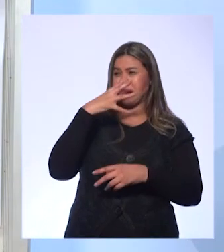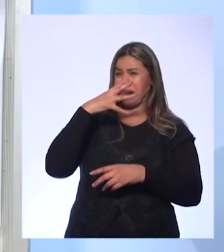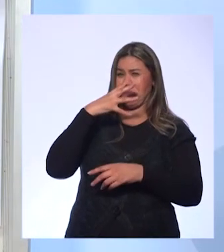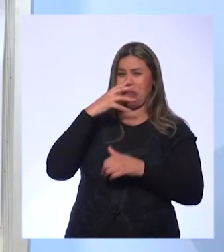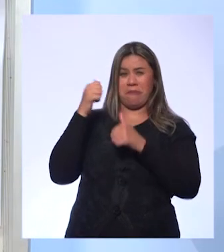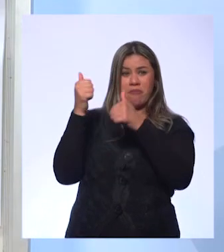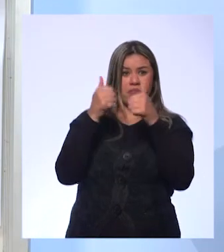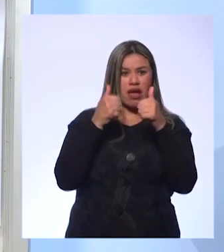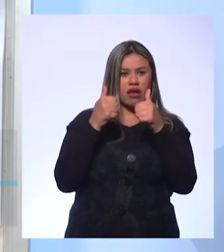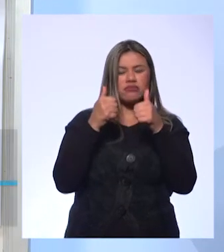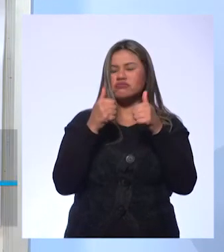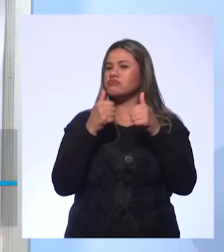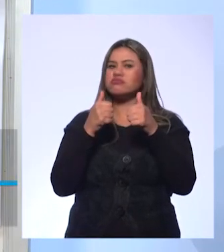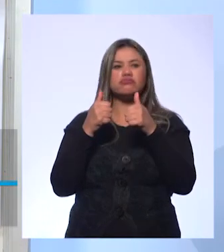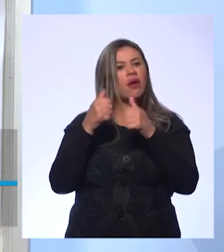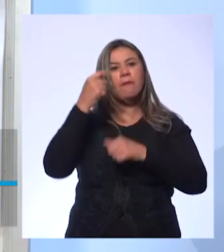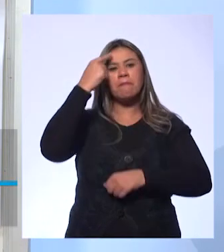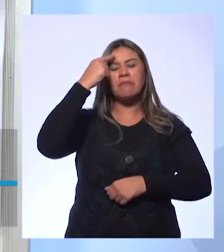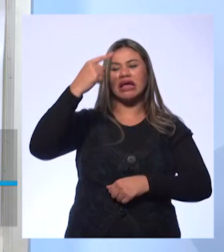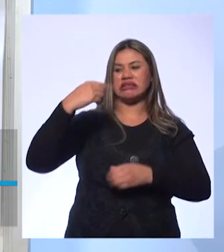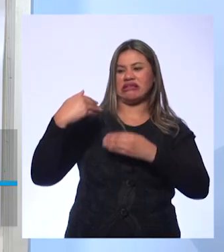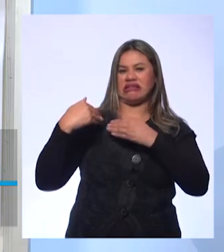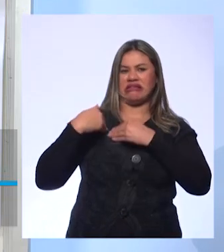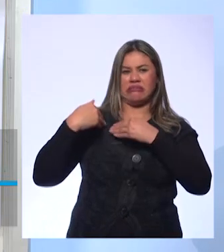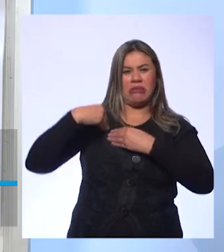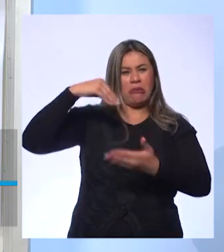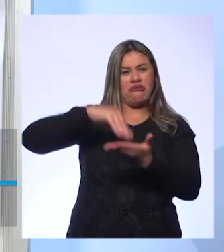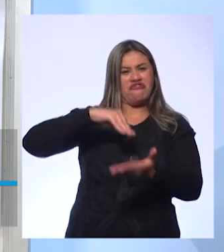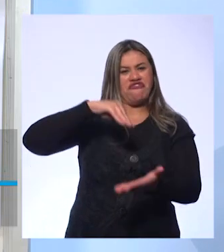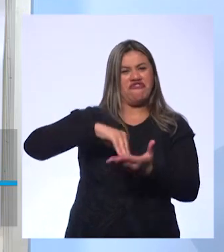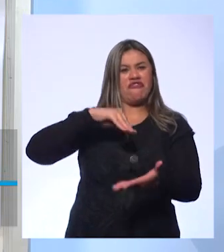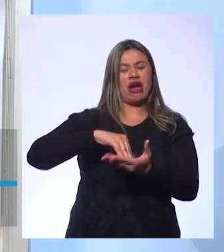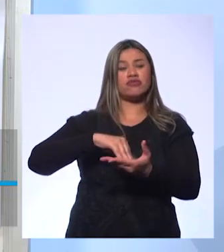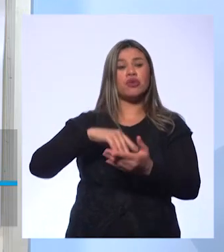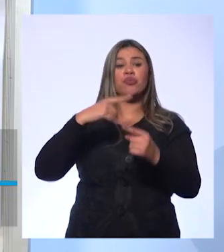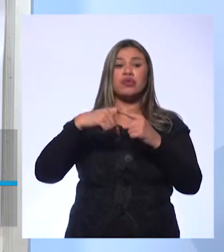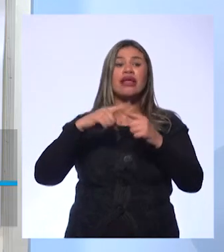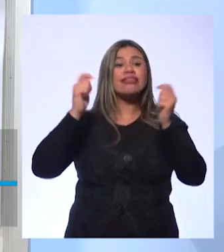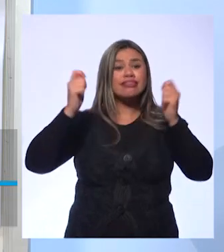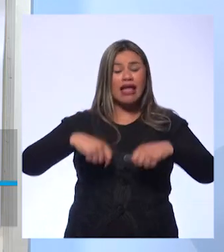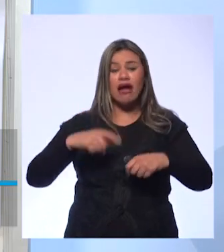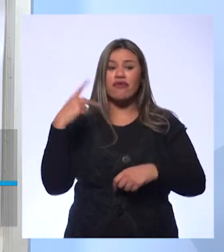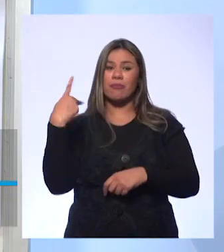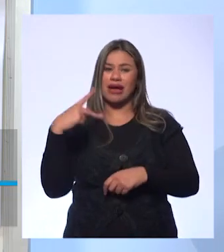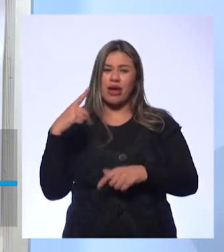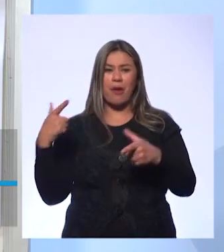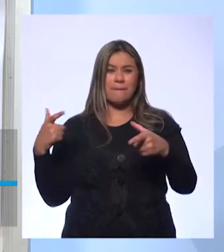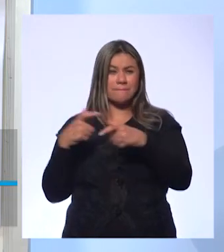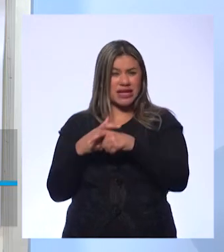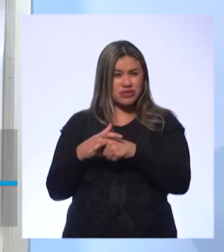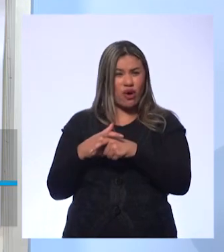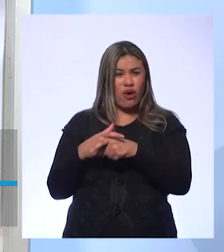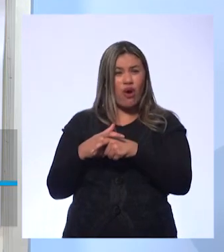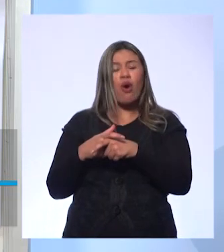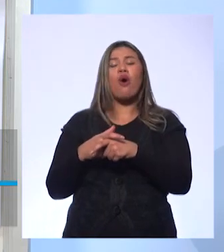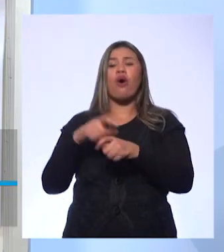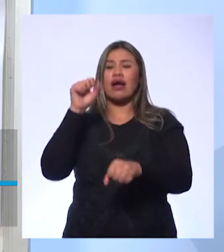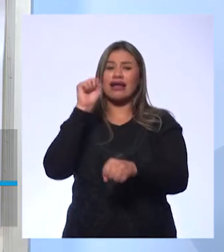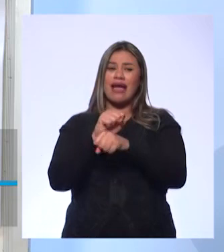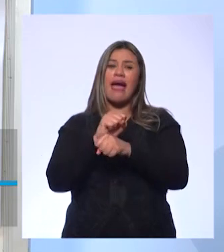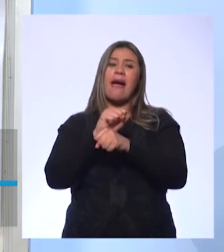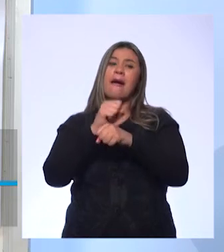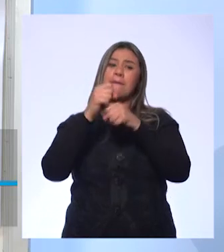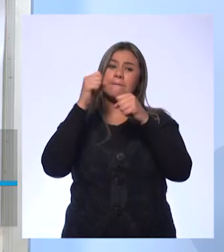foi muito irresponsável porque ele deveria ter parado Essa guerra afinal de contas o Paraguai era menor embora o